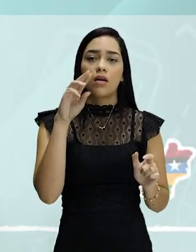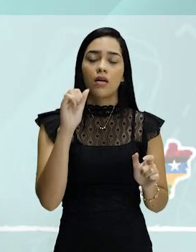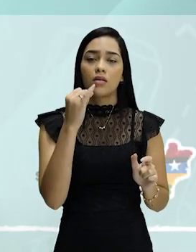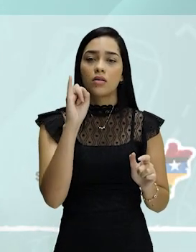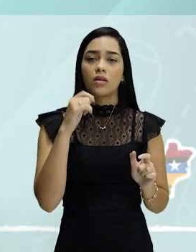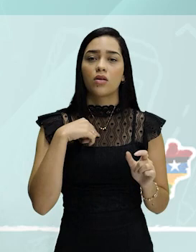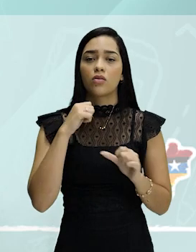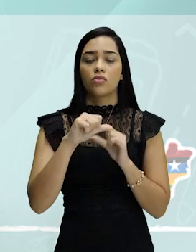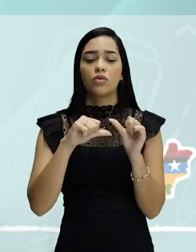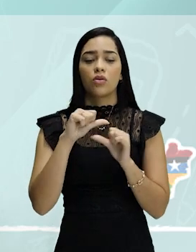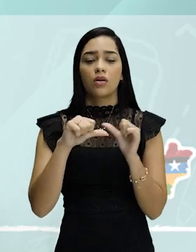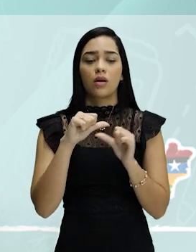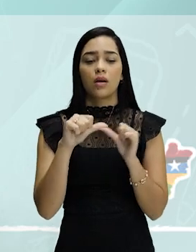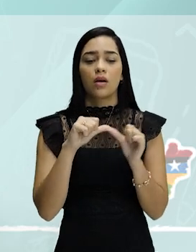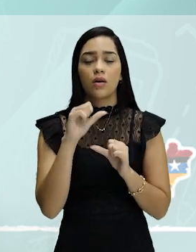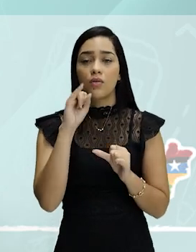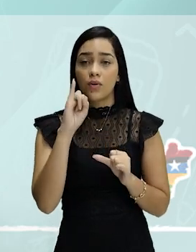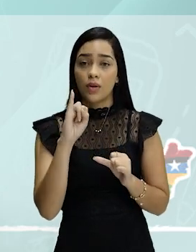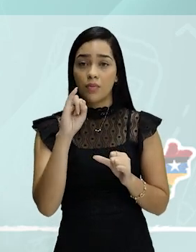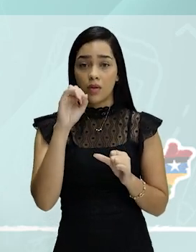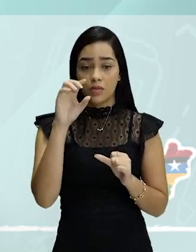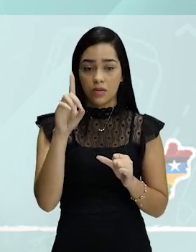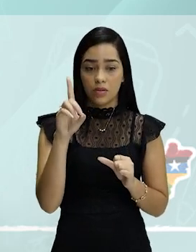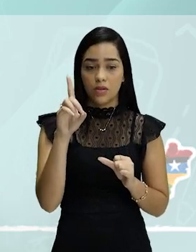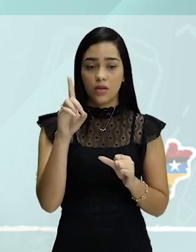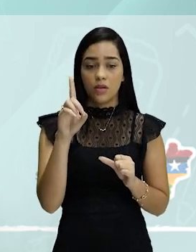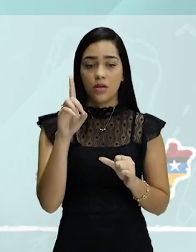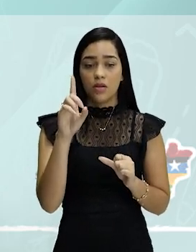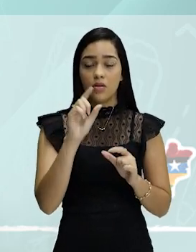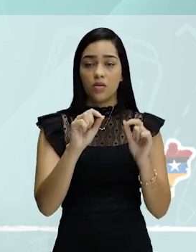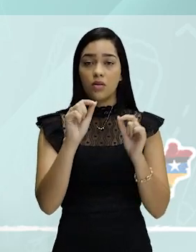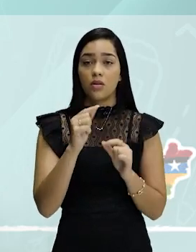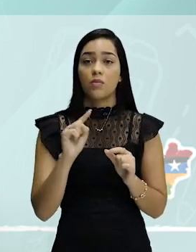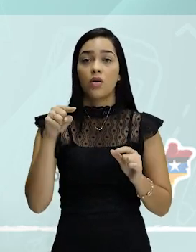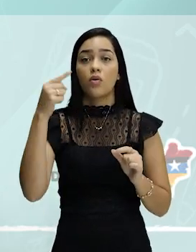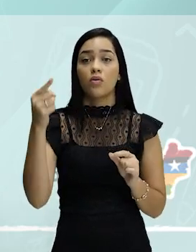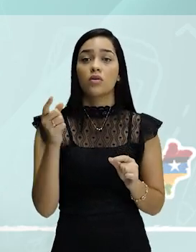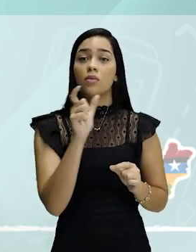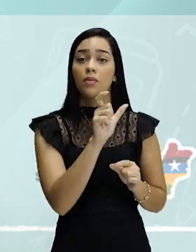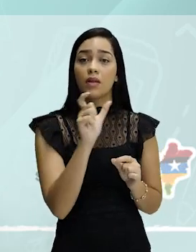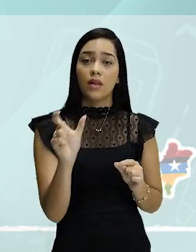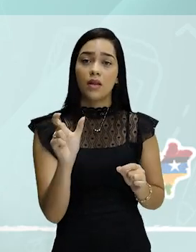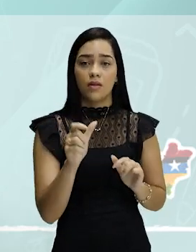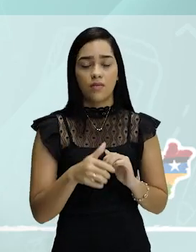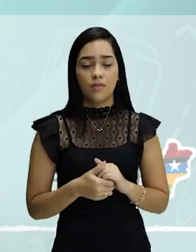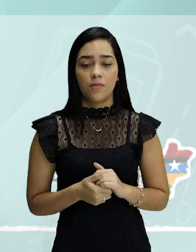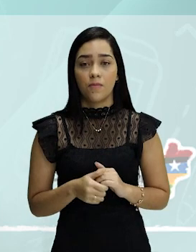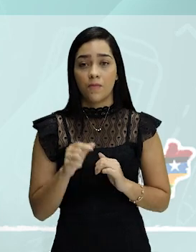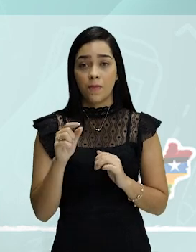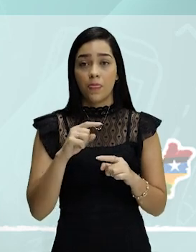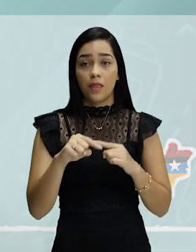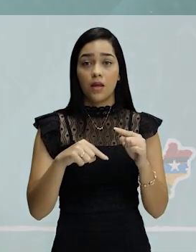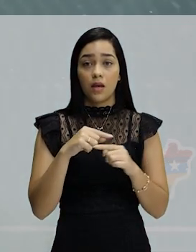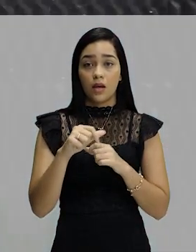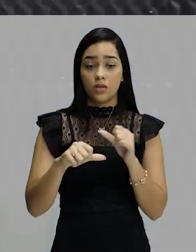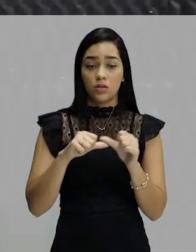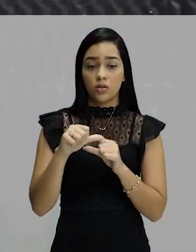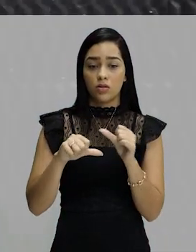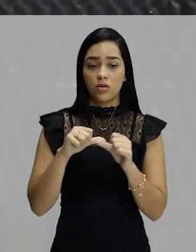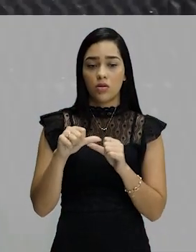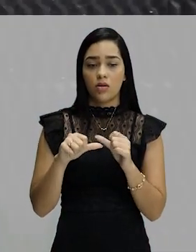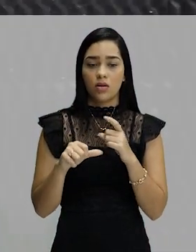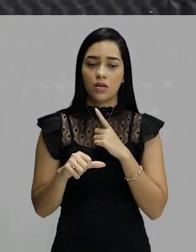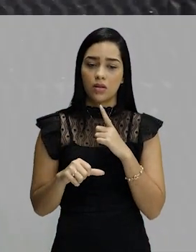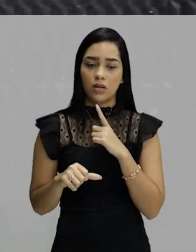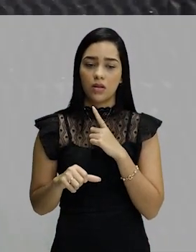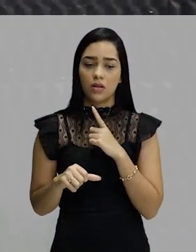trocar o I pelo D, eu vou formar uma outra palavra. Tá? Quando você faz a troca de letras, essa